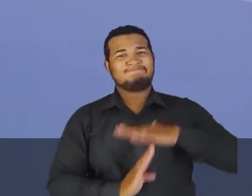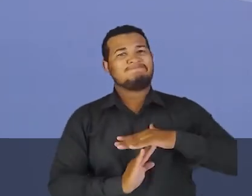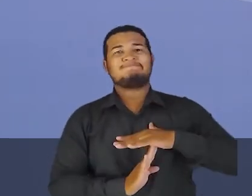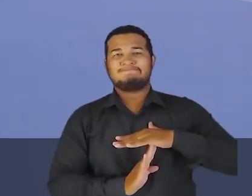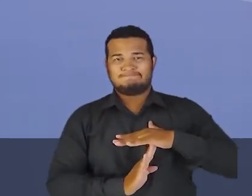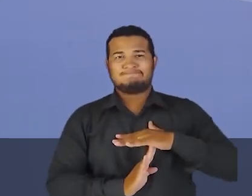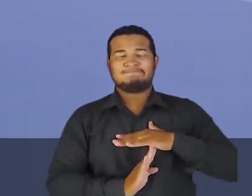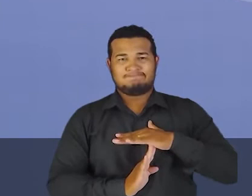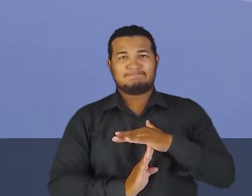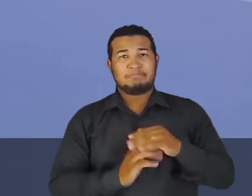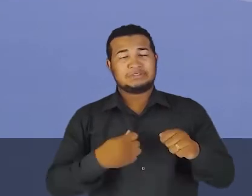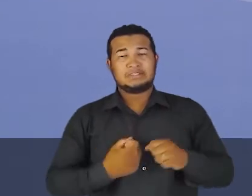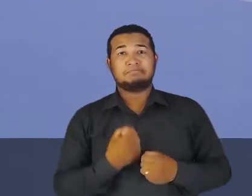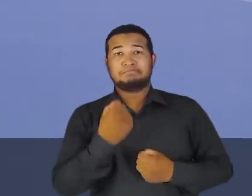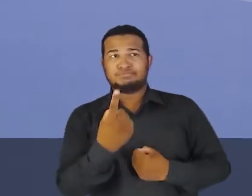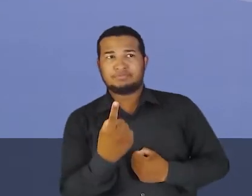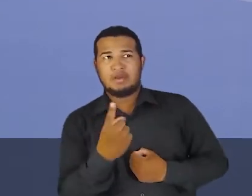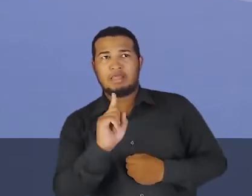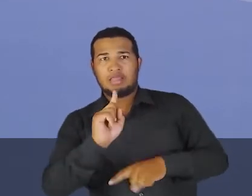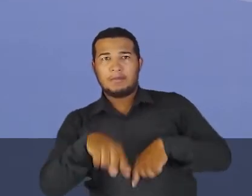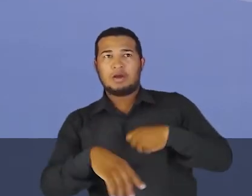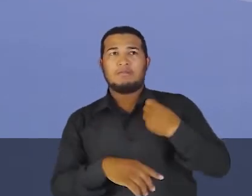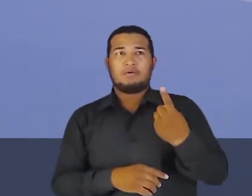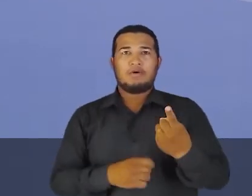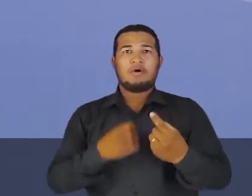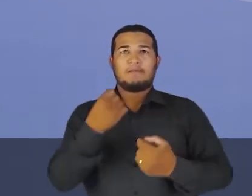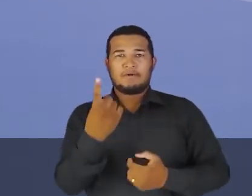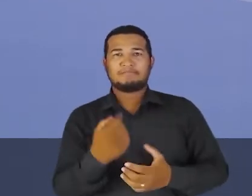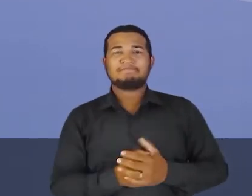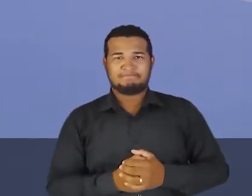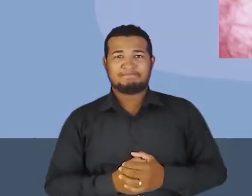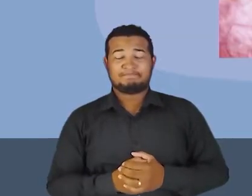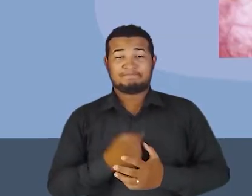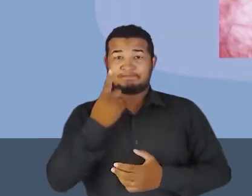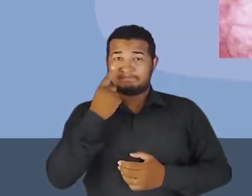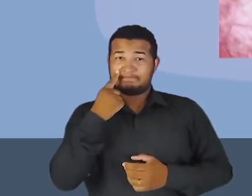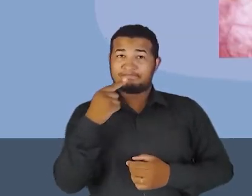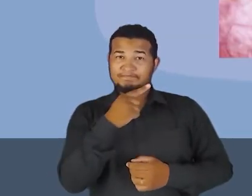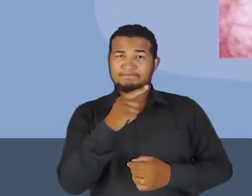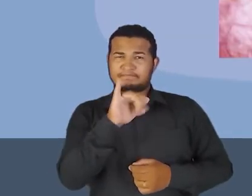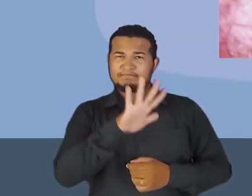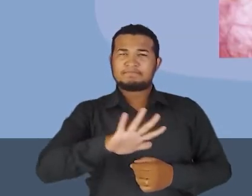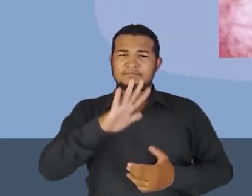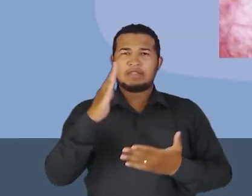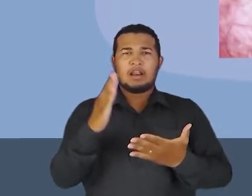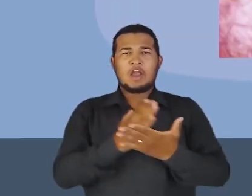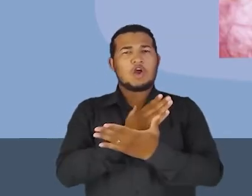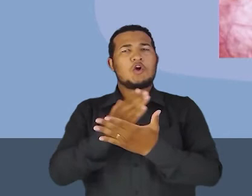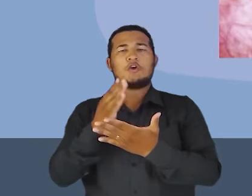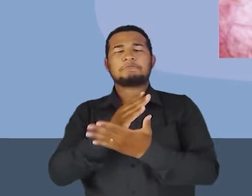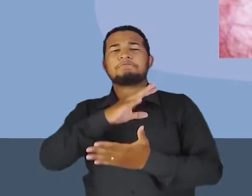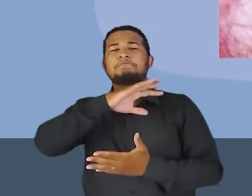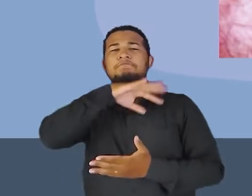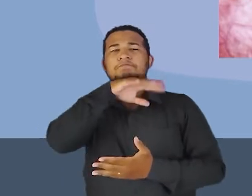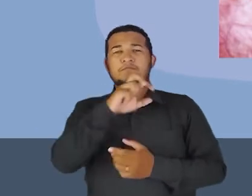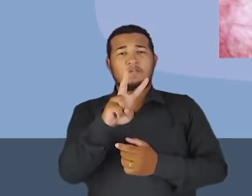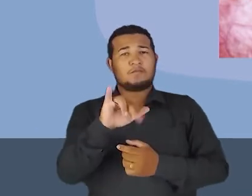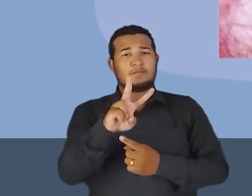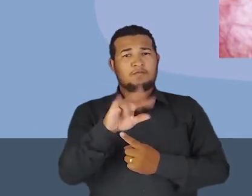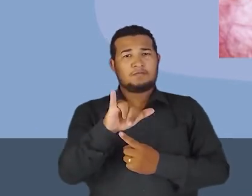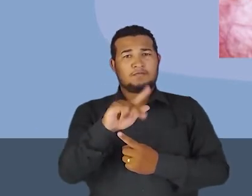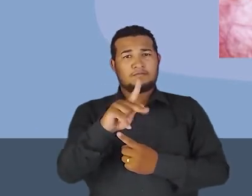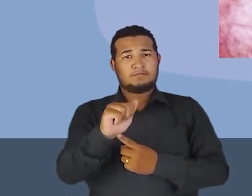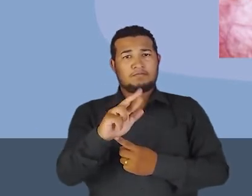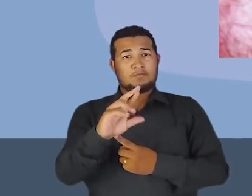número de descendentes, ok? Bem, então observe na imagem aqui alguns exemplos de animais vivíparos, né? Você pode ver aí